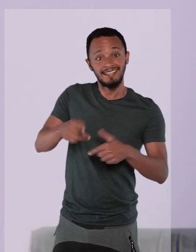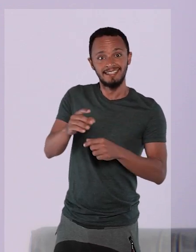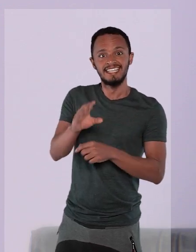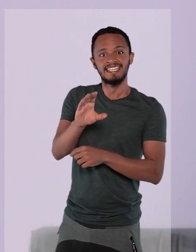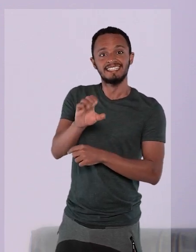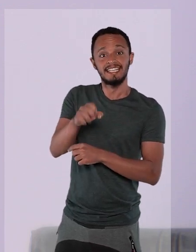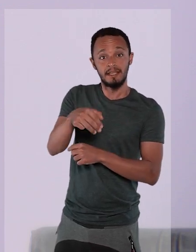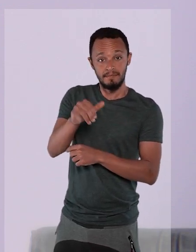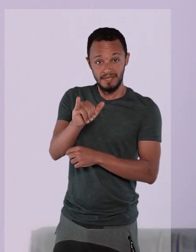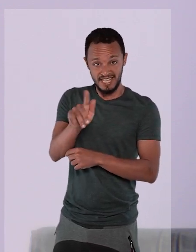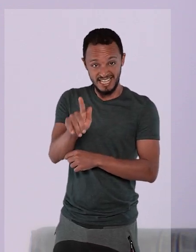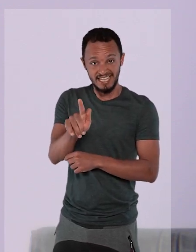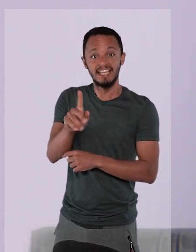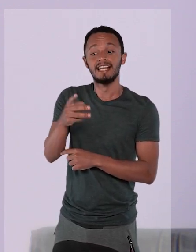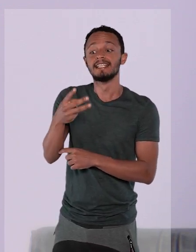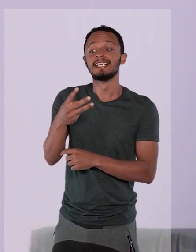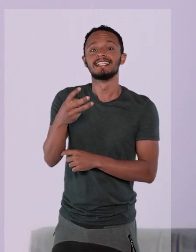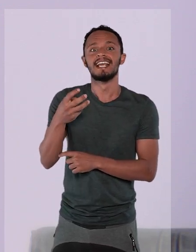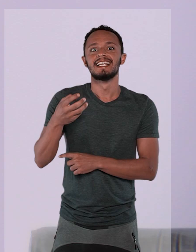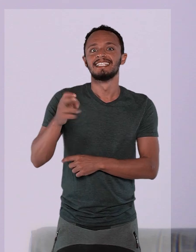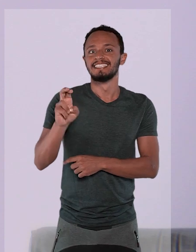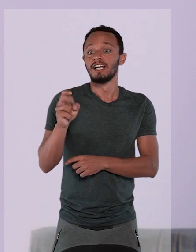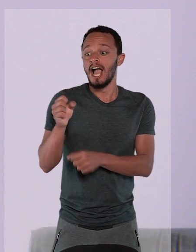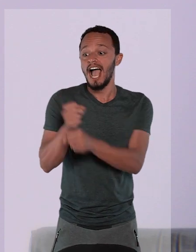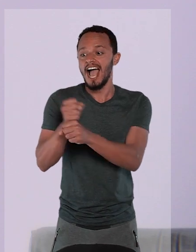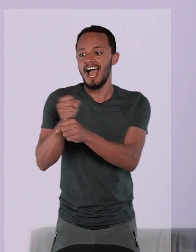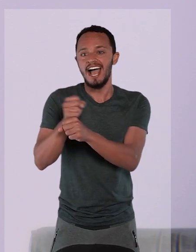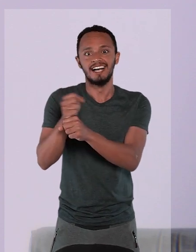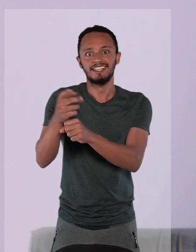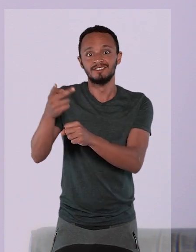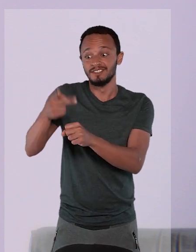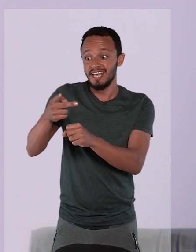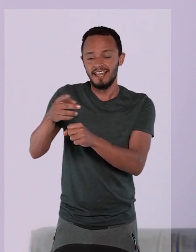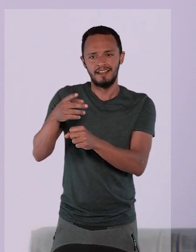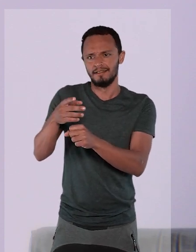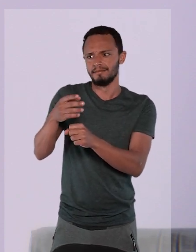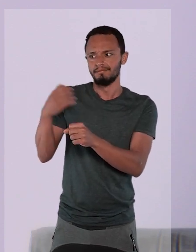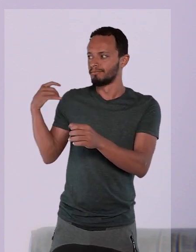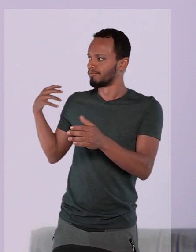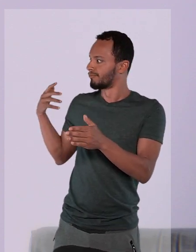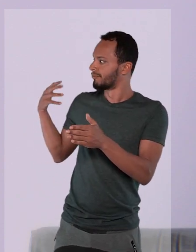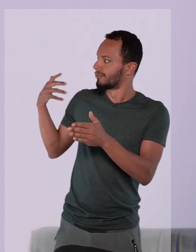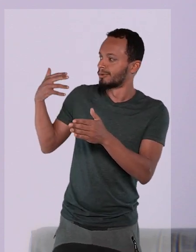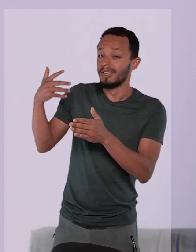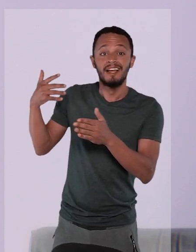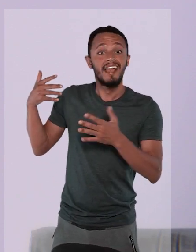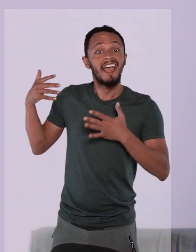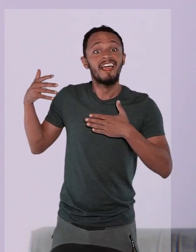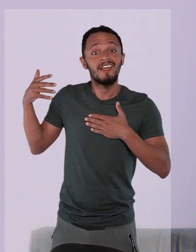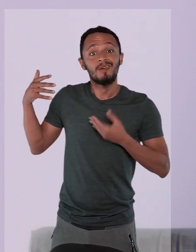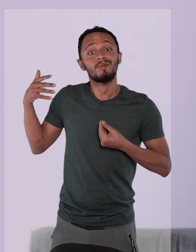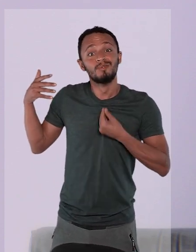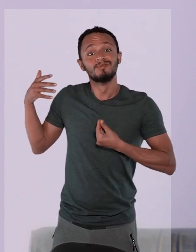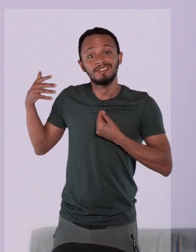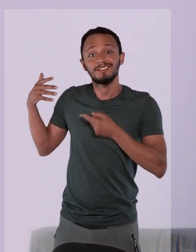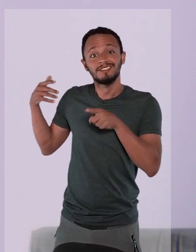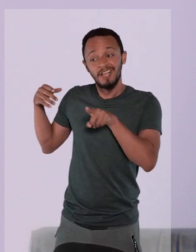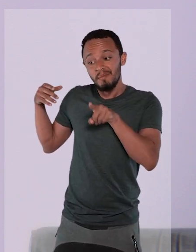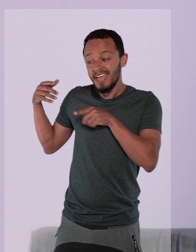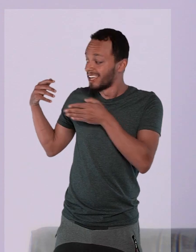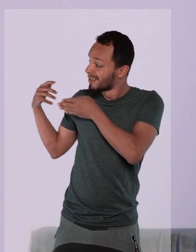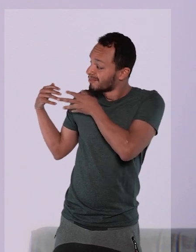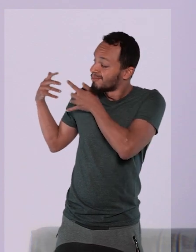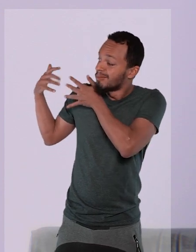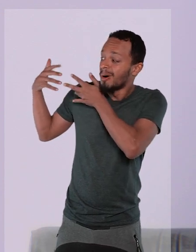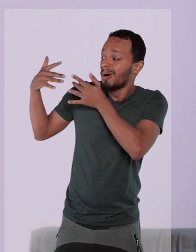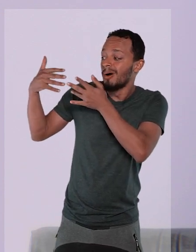gente dividir fazer o evento numa empresa em que metade da vida da empresa eu também estou presente. Estava pensando nisso outro